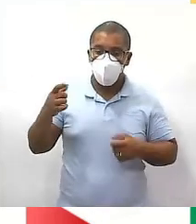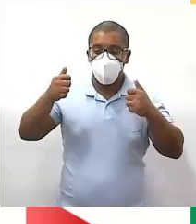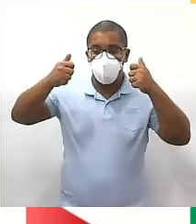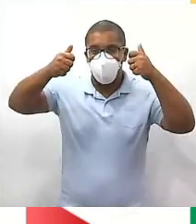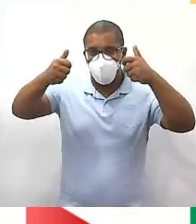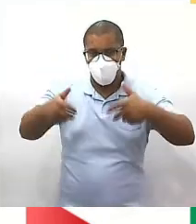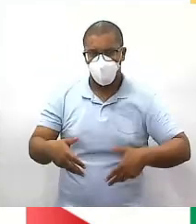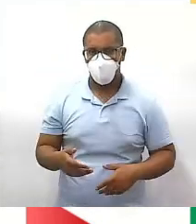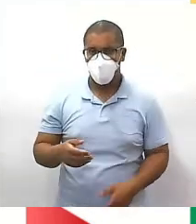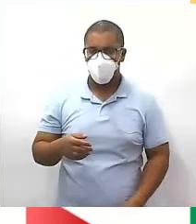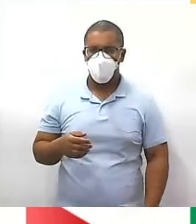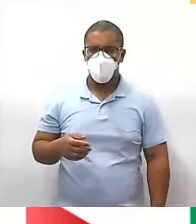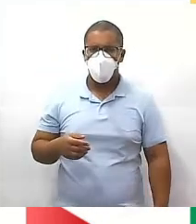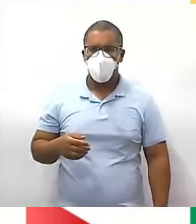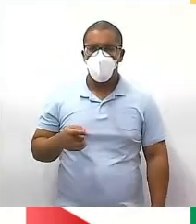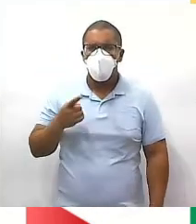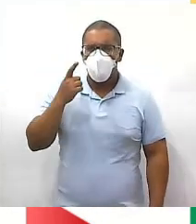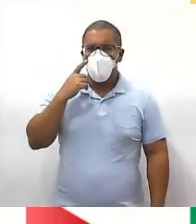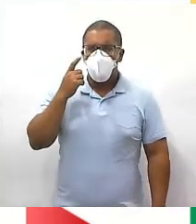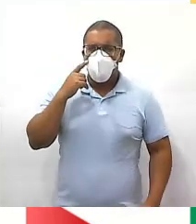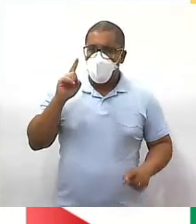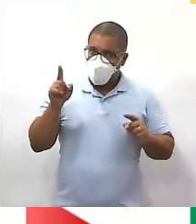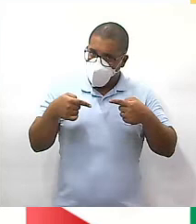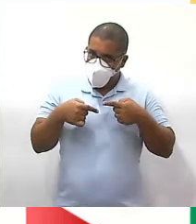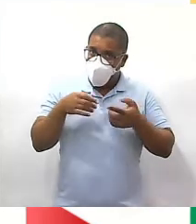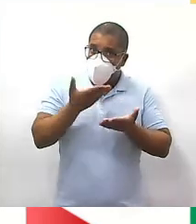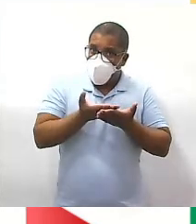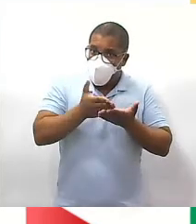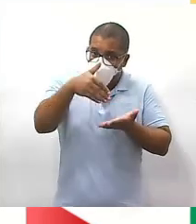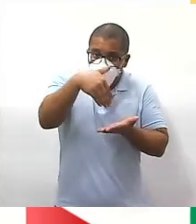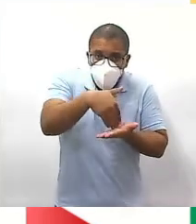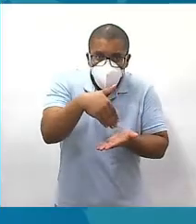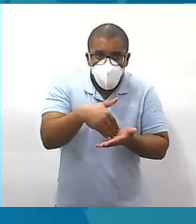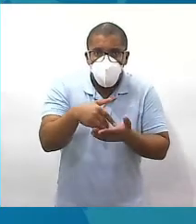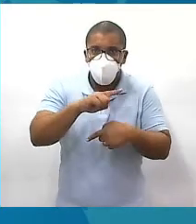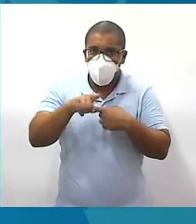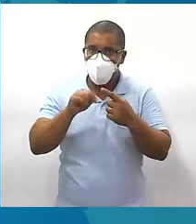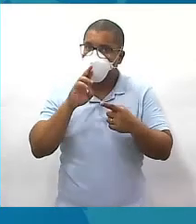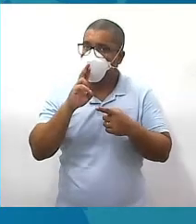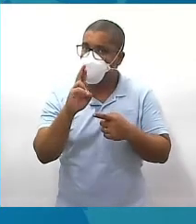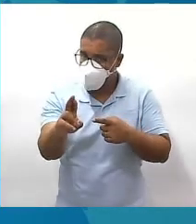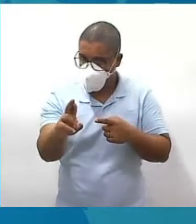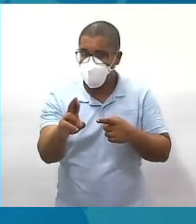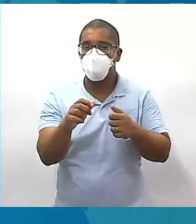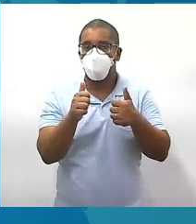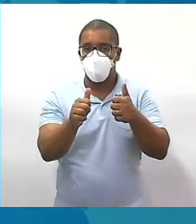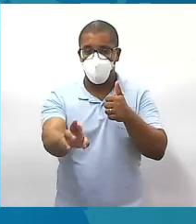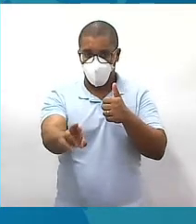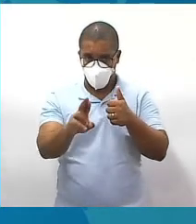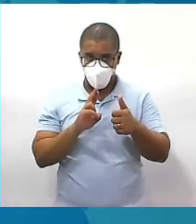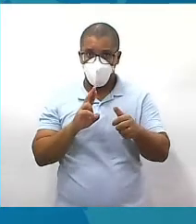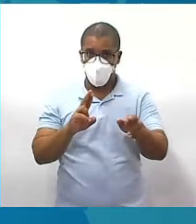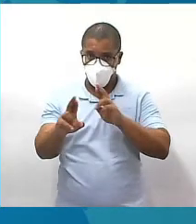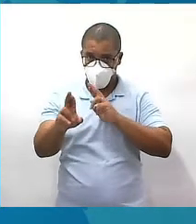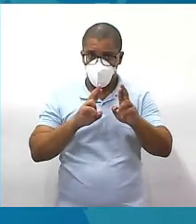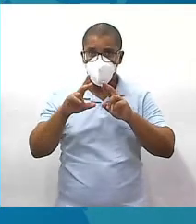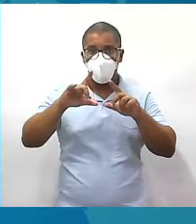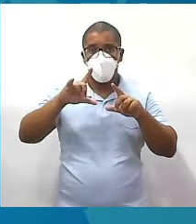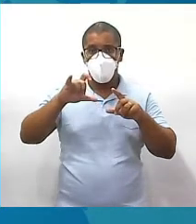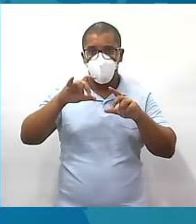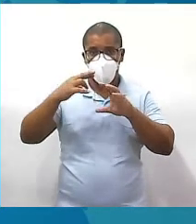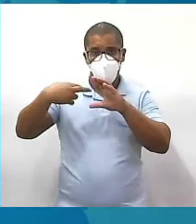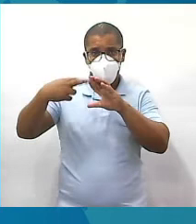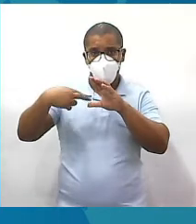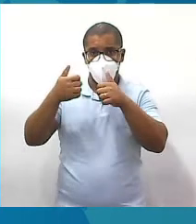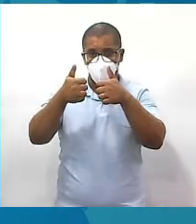gente ter uma noção. Se liga aí, tem um desafio no final da aula, tá? Manda a resolução para a gente lá no Instagram, Robertão